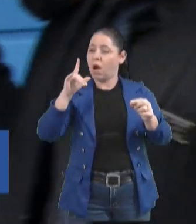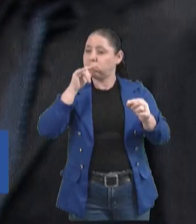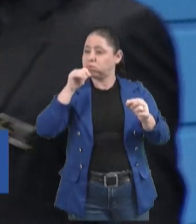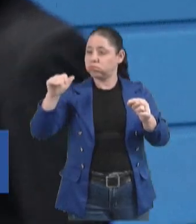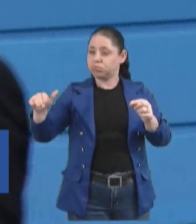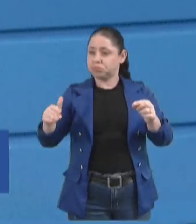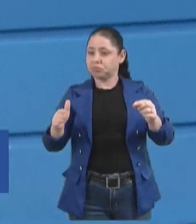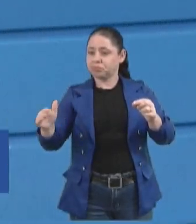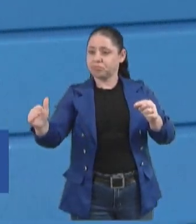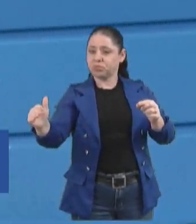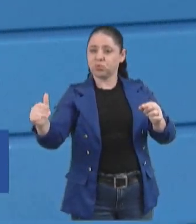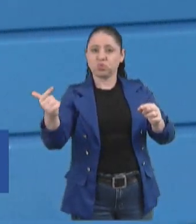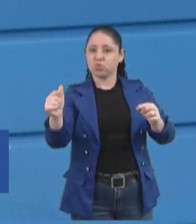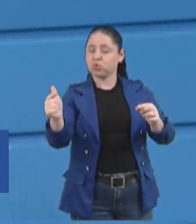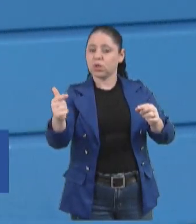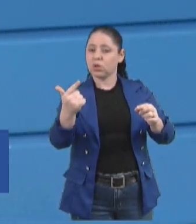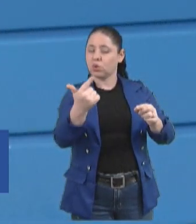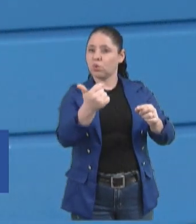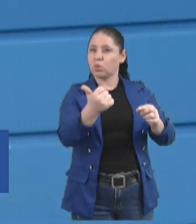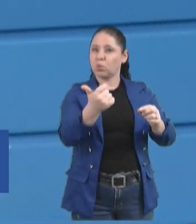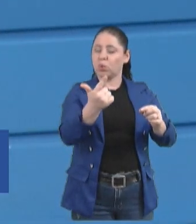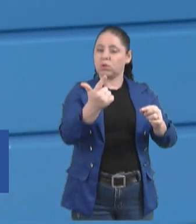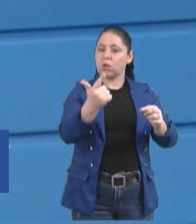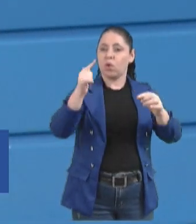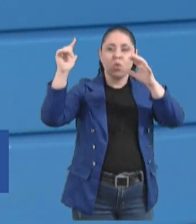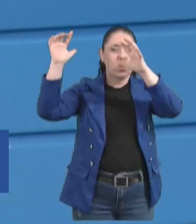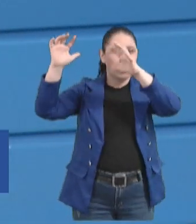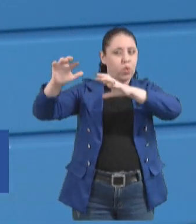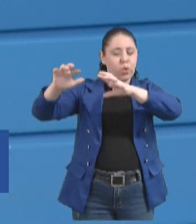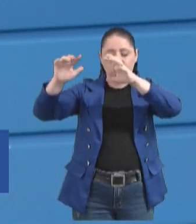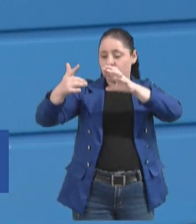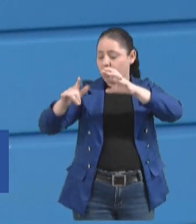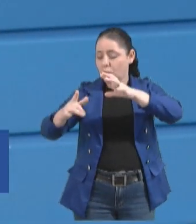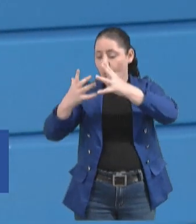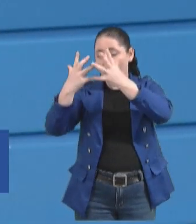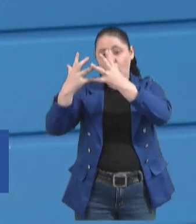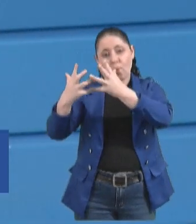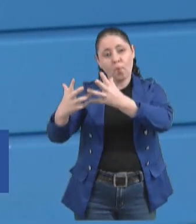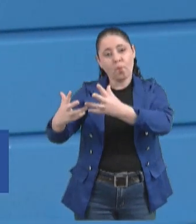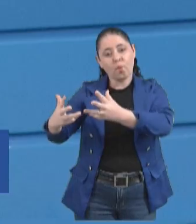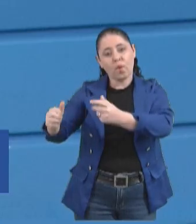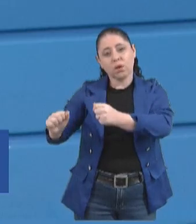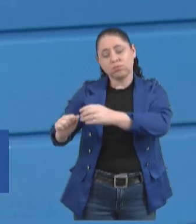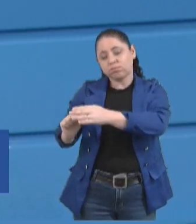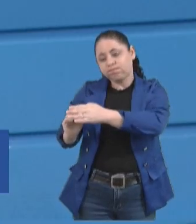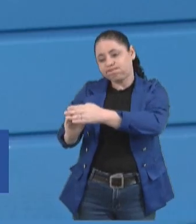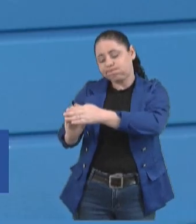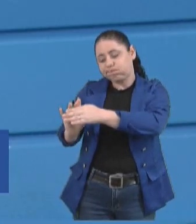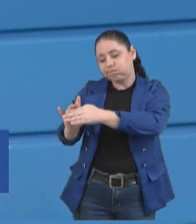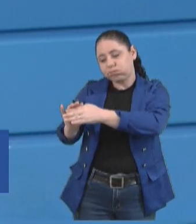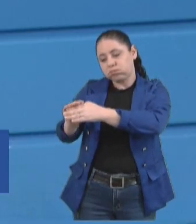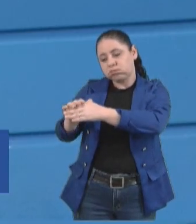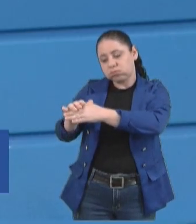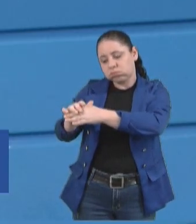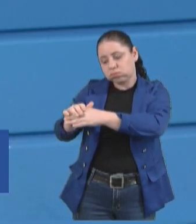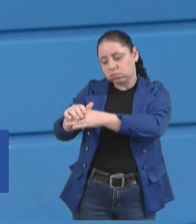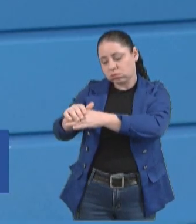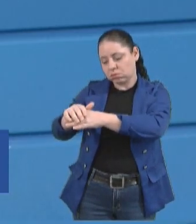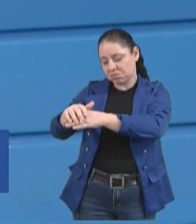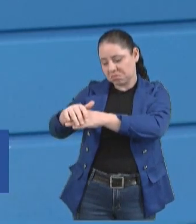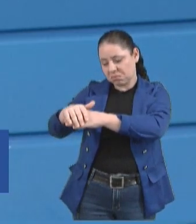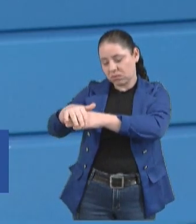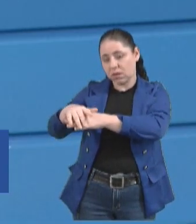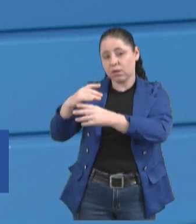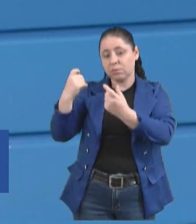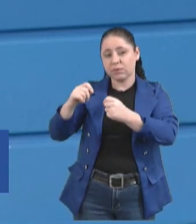água, porque o clima mudou e não chove, a nascente existe, mas não suporta correr água. Eu tive